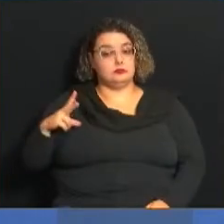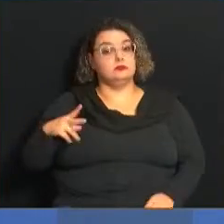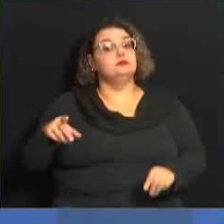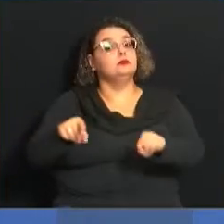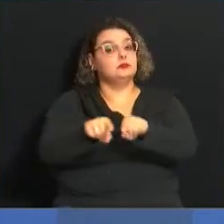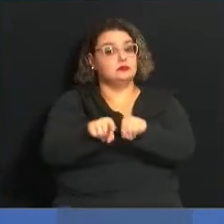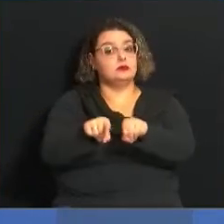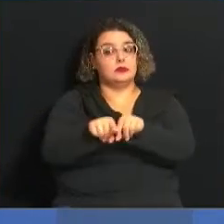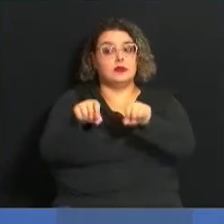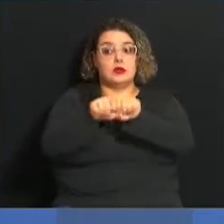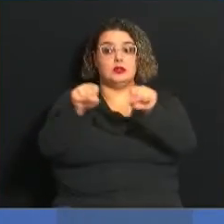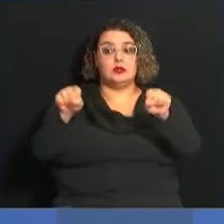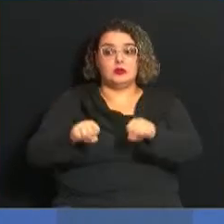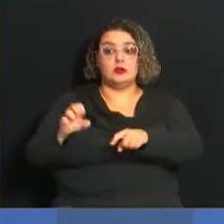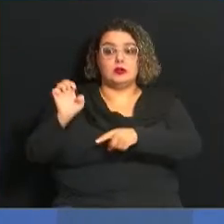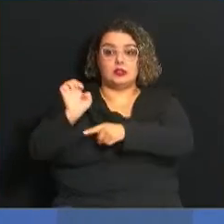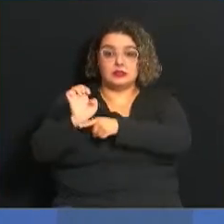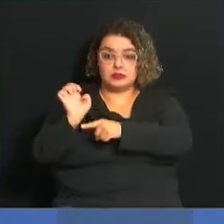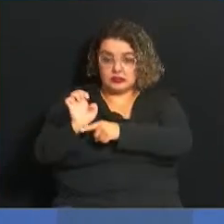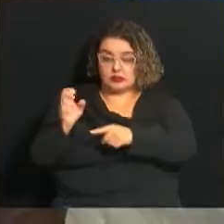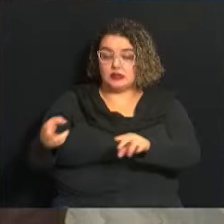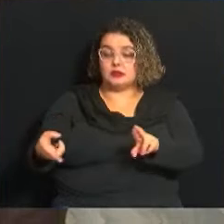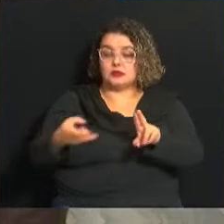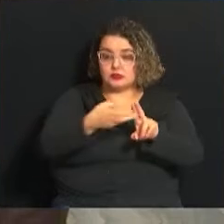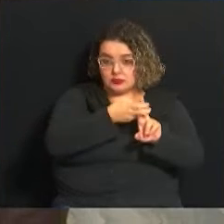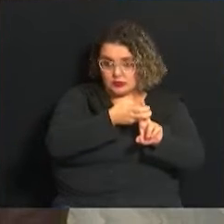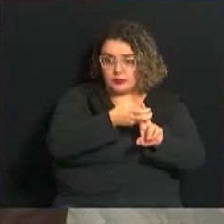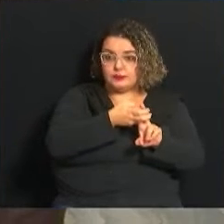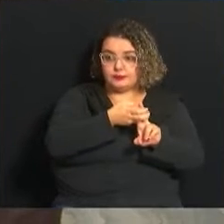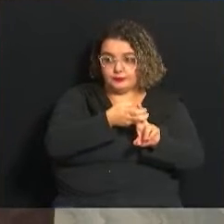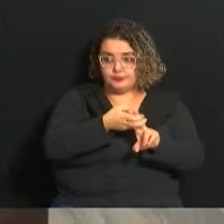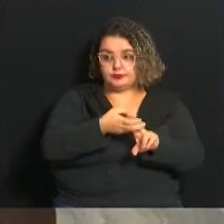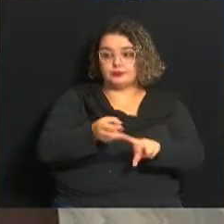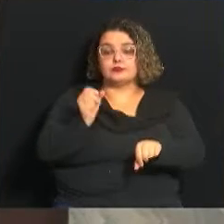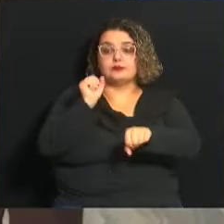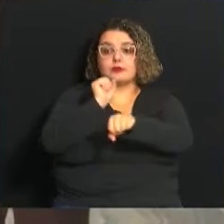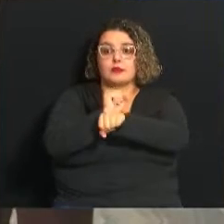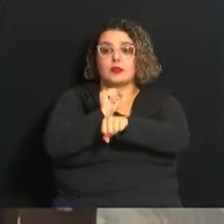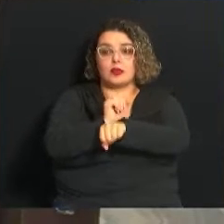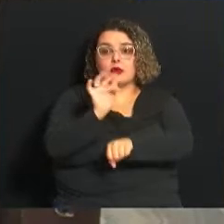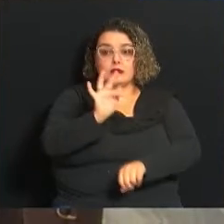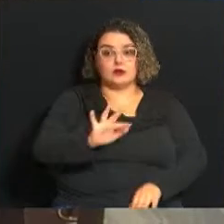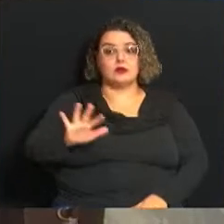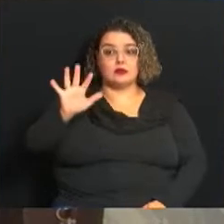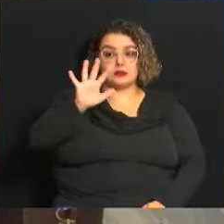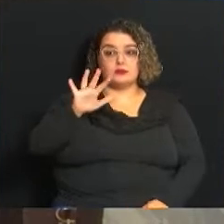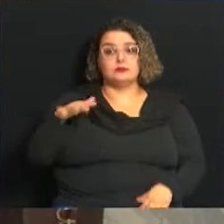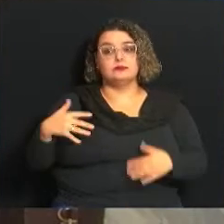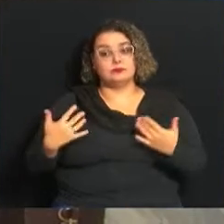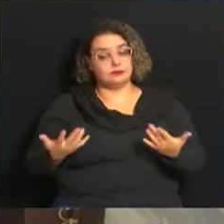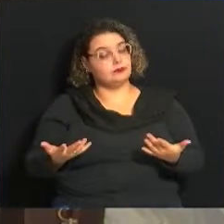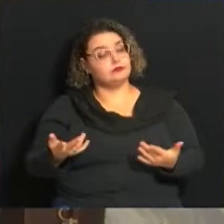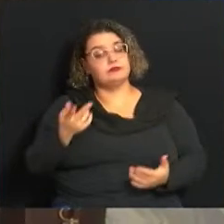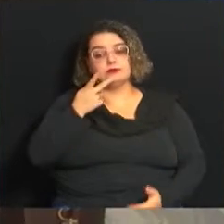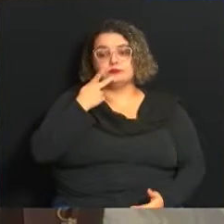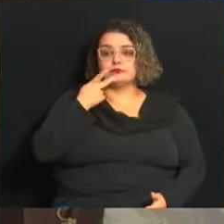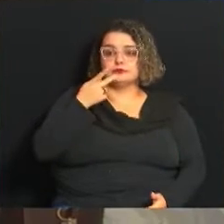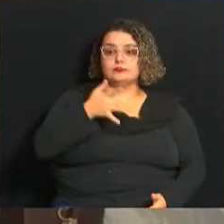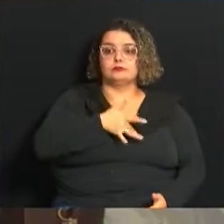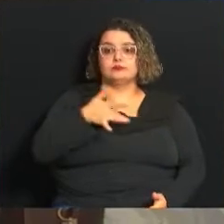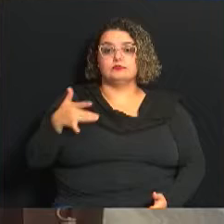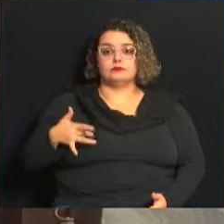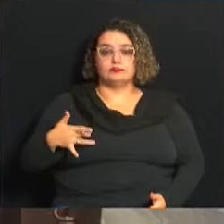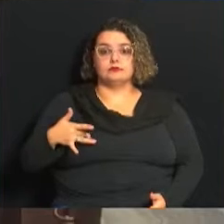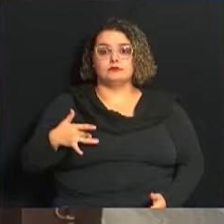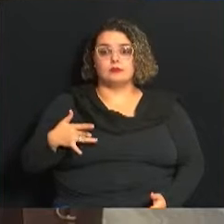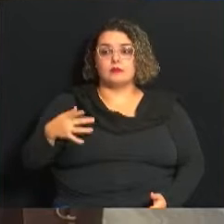SUS estadual. Então, a gente aguarda a atualização federal. E a gente está falando de saúde, né? Está falando